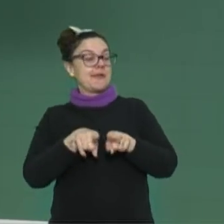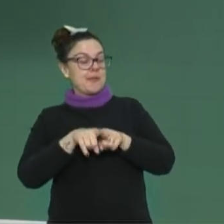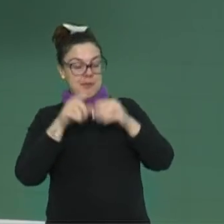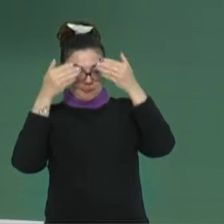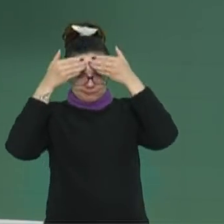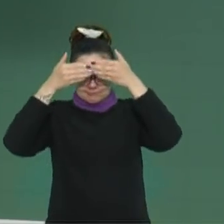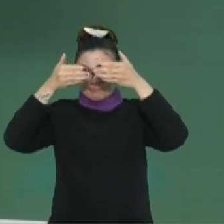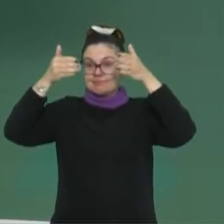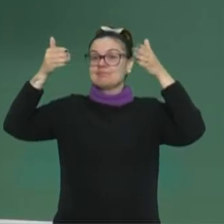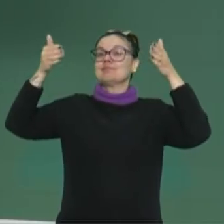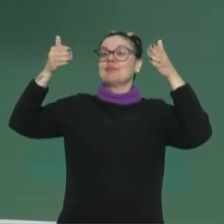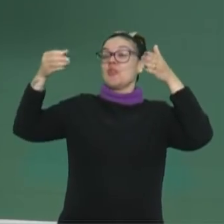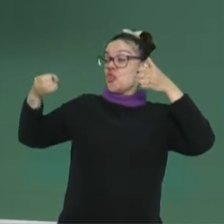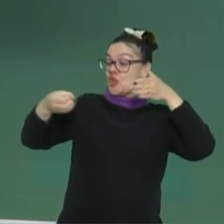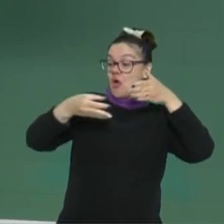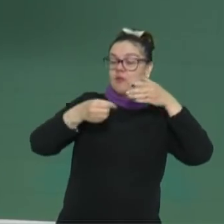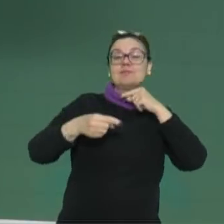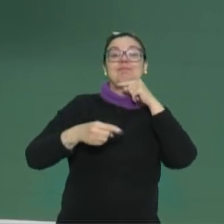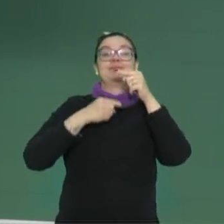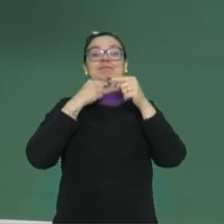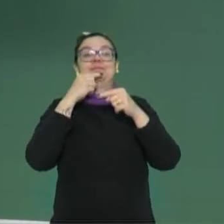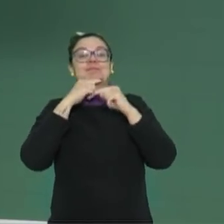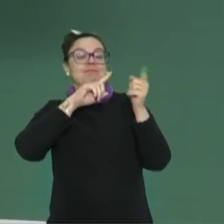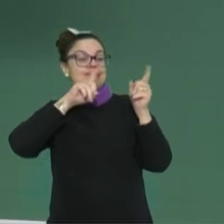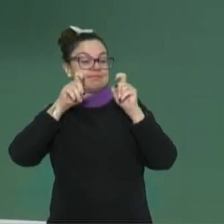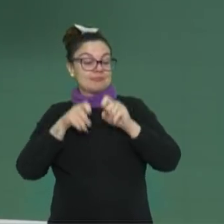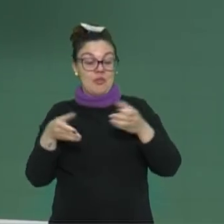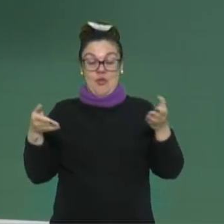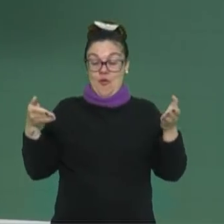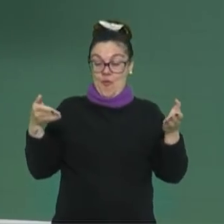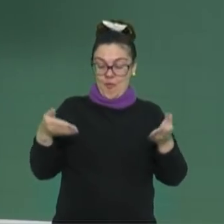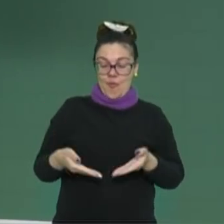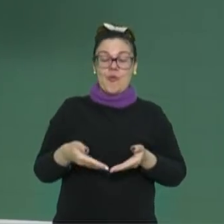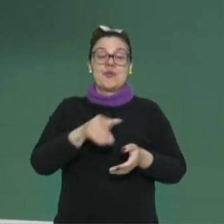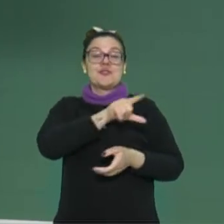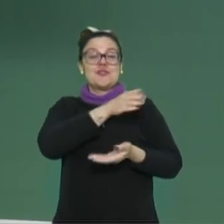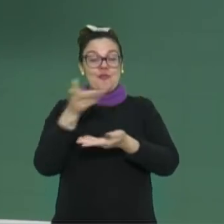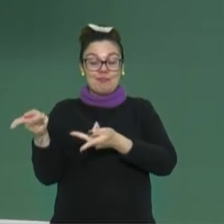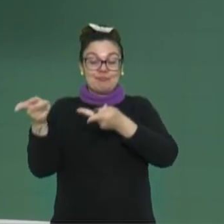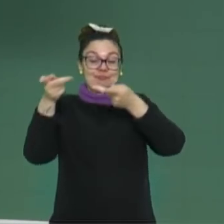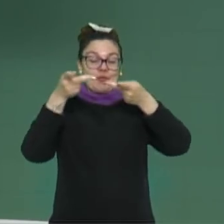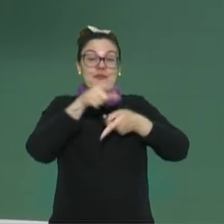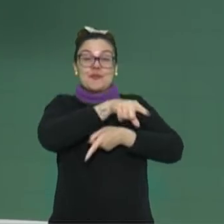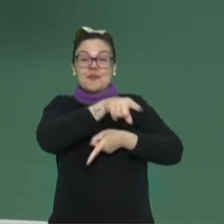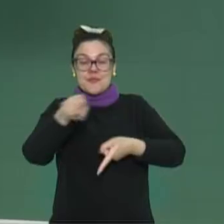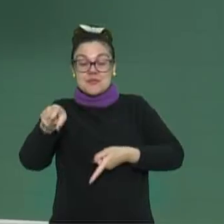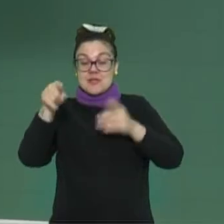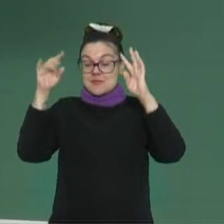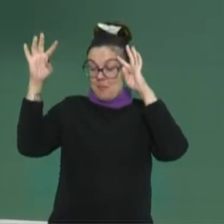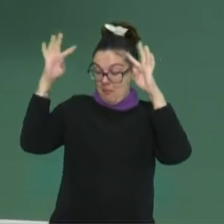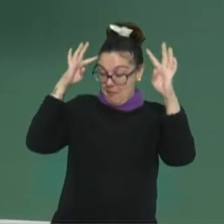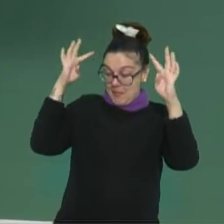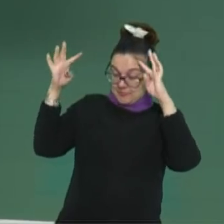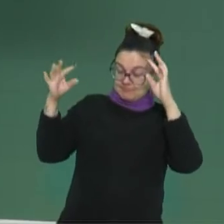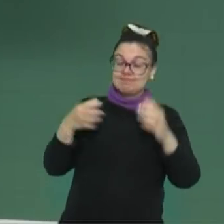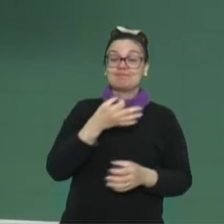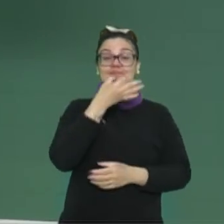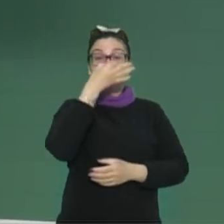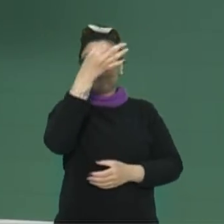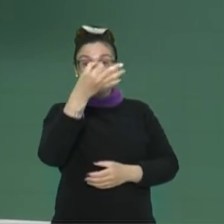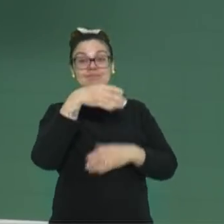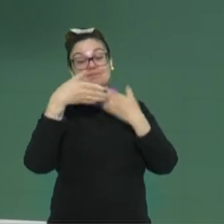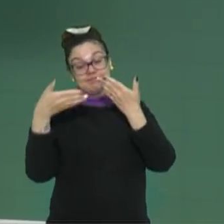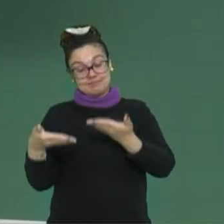a mente para pensar novas questões. Então, é esse o convite que eu faço a cada um de vocês para pensar e refletir sobre essas